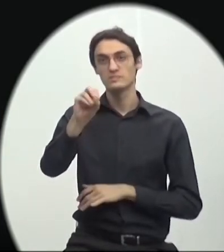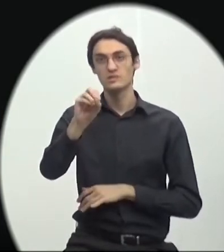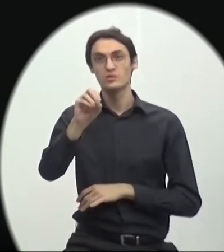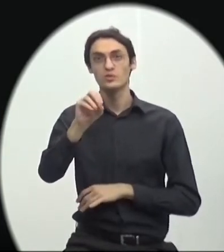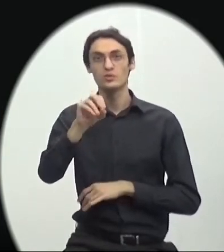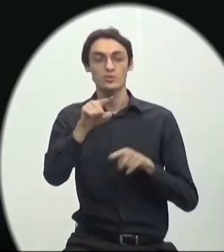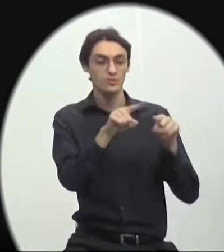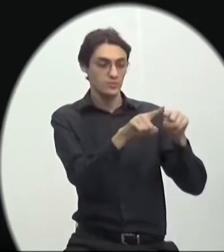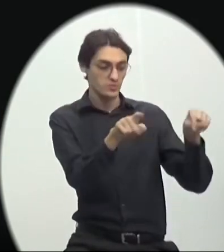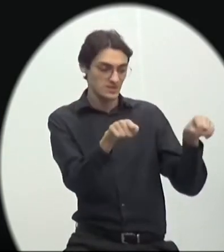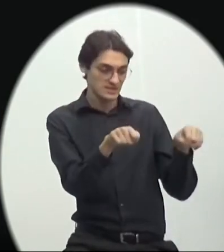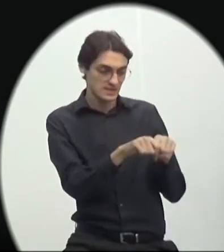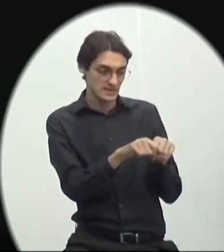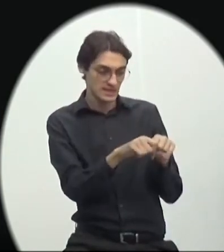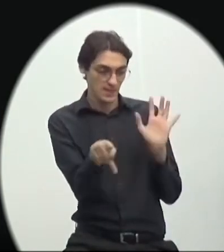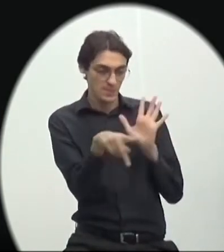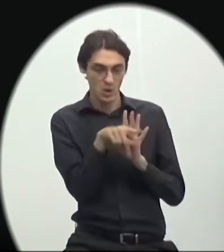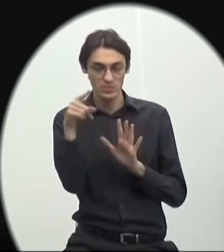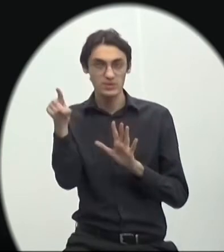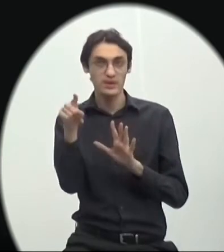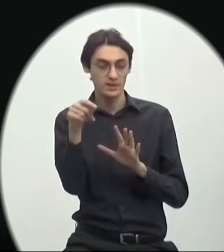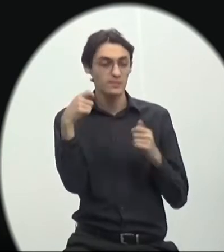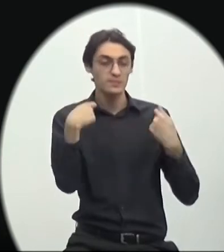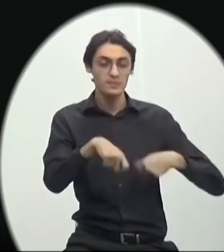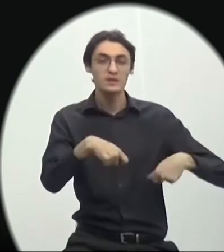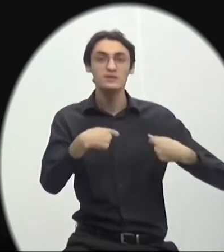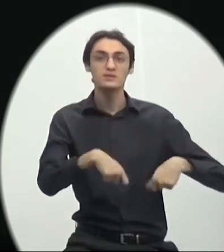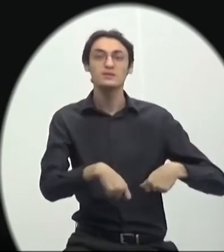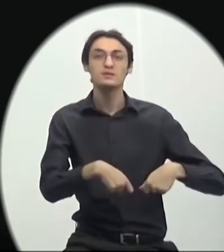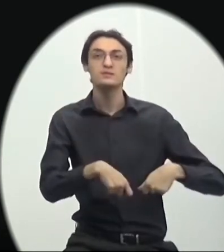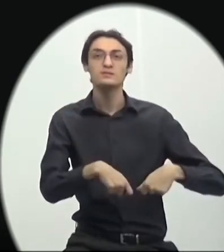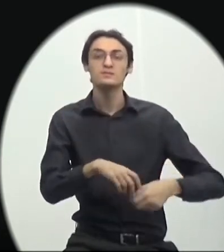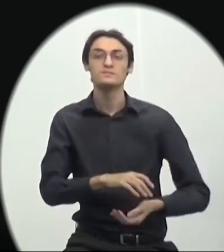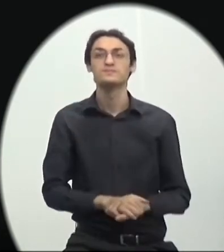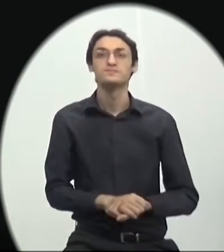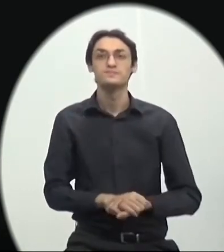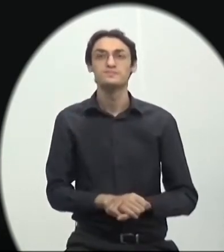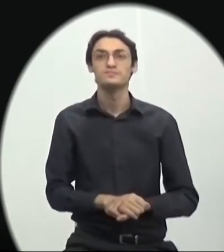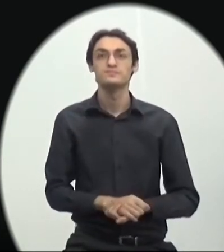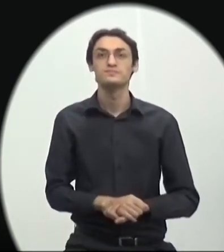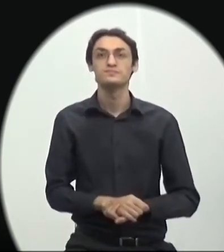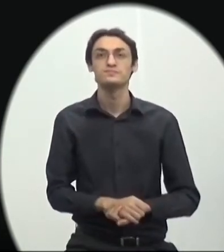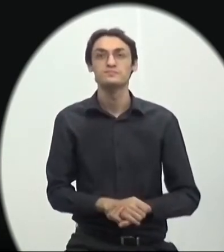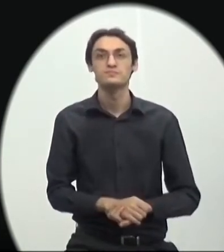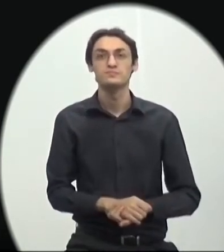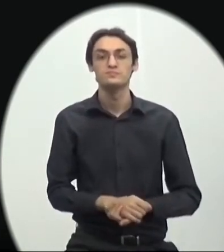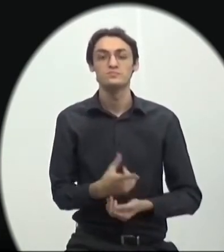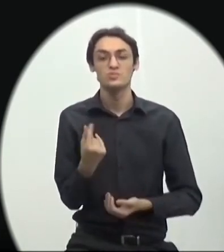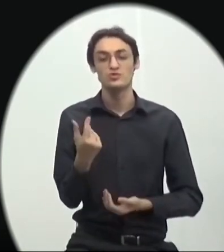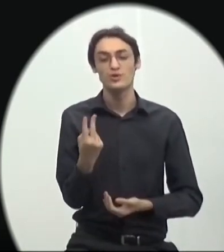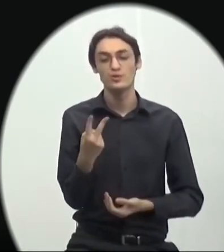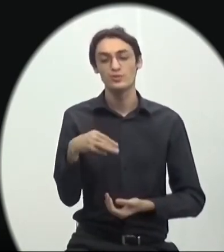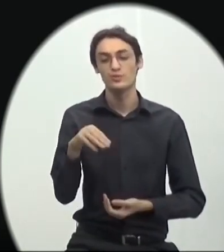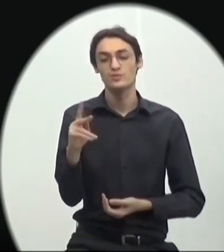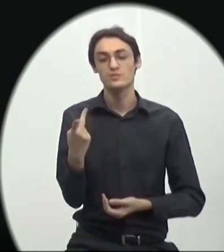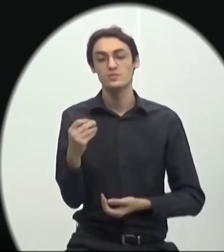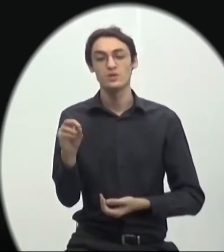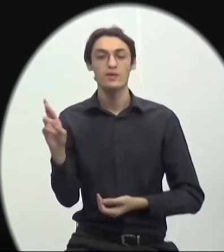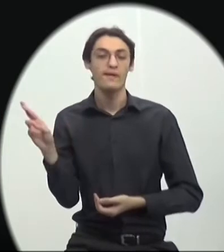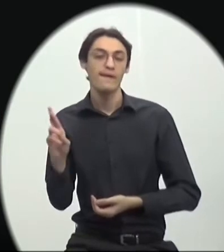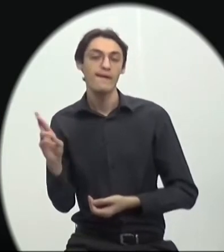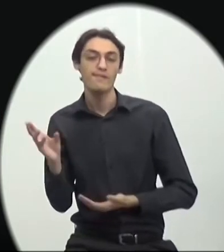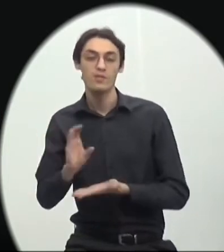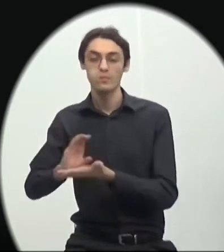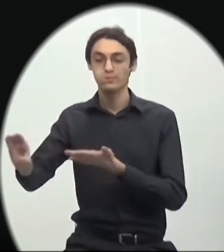Municipal de Criciúma, porque são 2 milhões para cá, 2 milhões para lá, e tudo